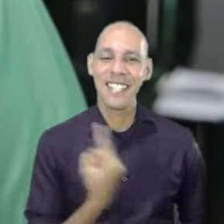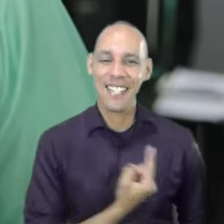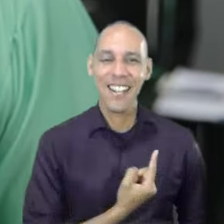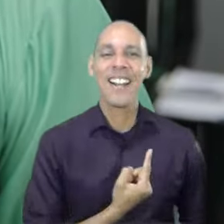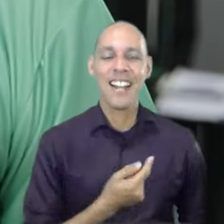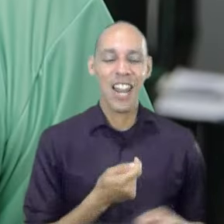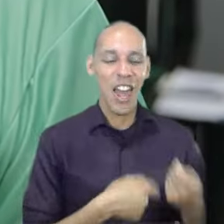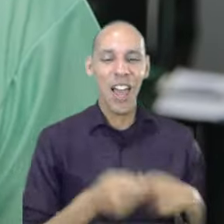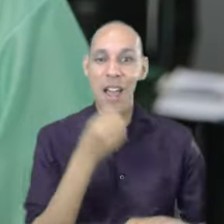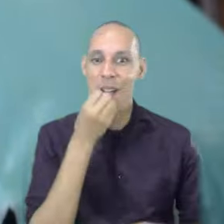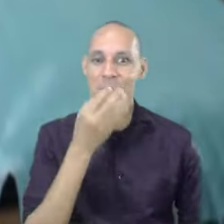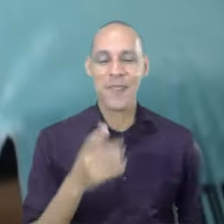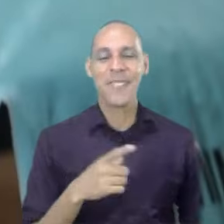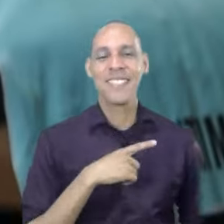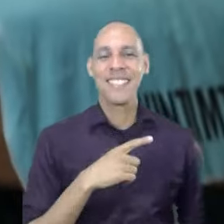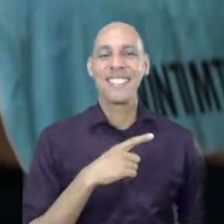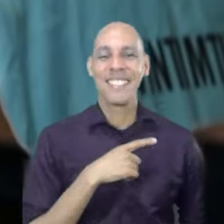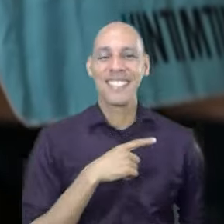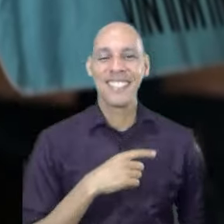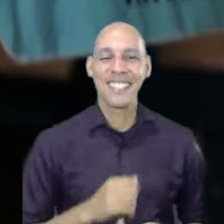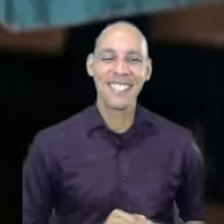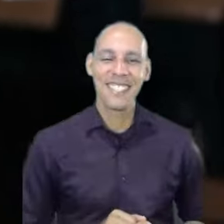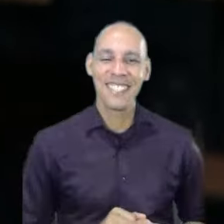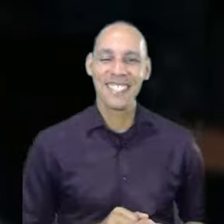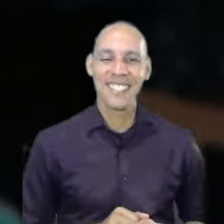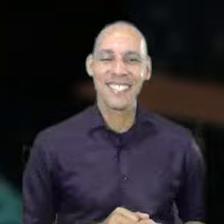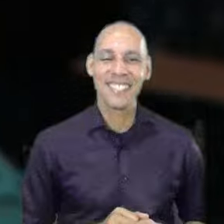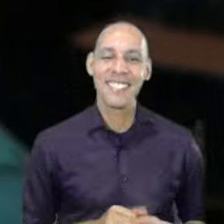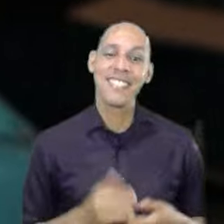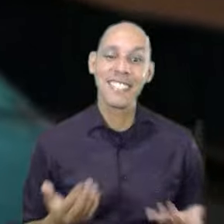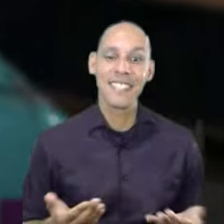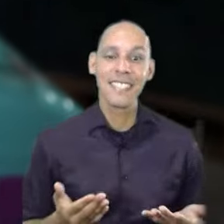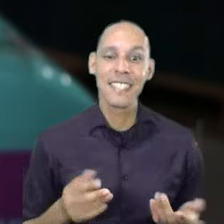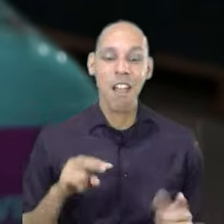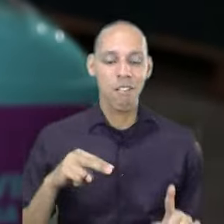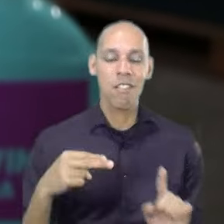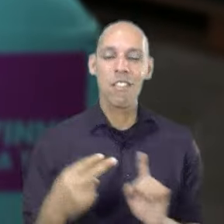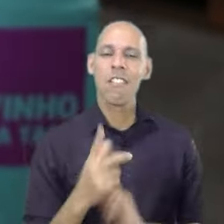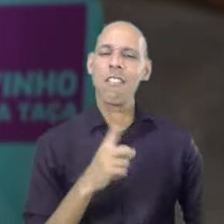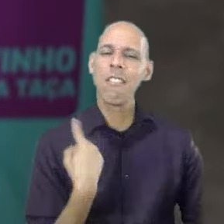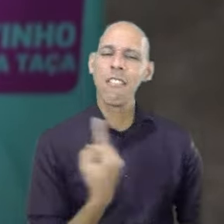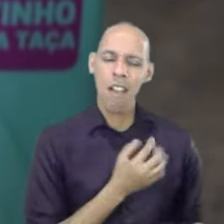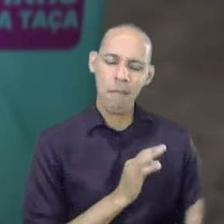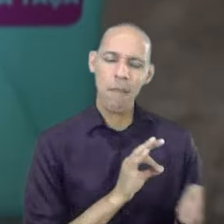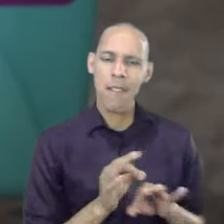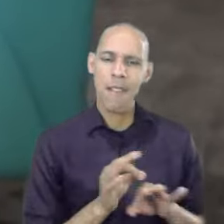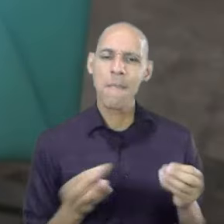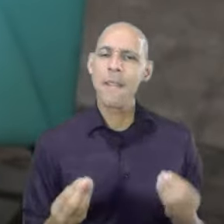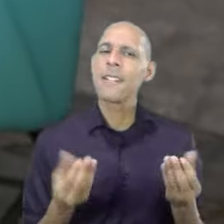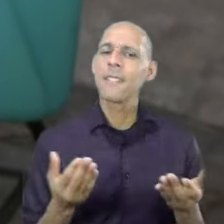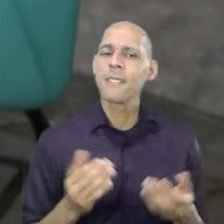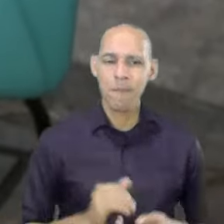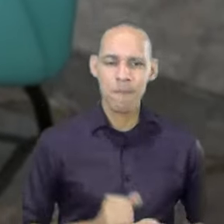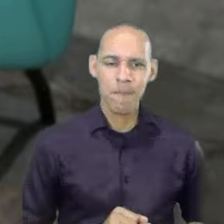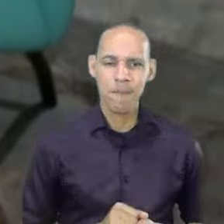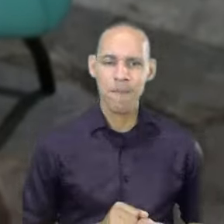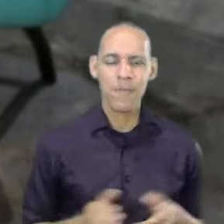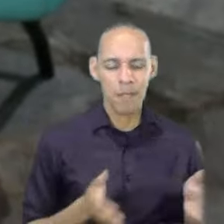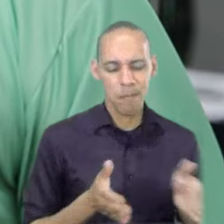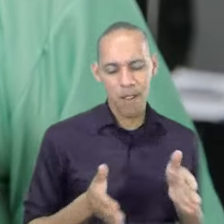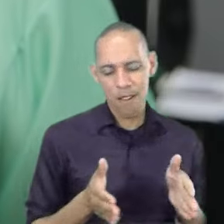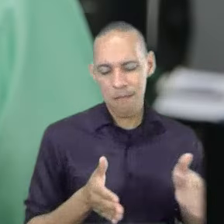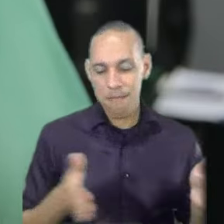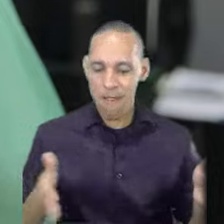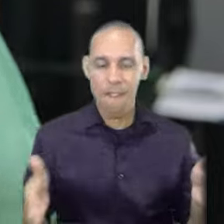do Empreendedor aí em outubro. E a gente tem uma perspectiva, um planejamento para um médio e longo prazo aí, né,